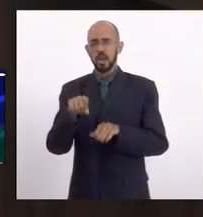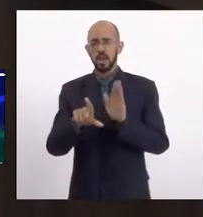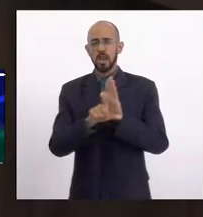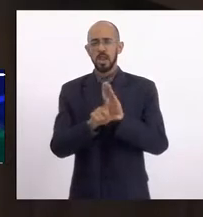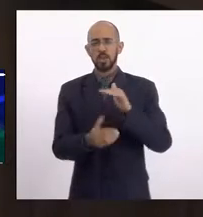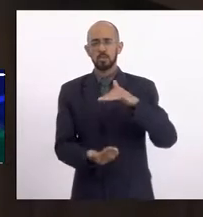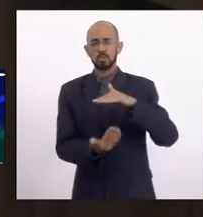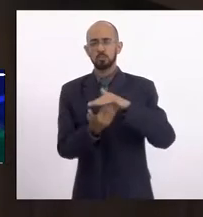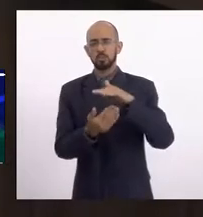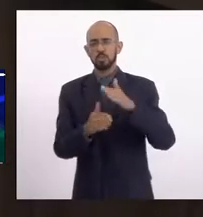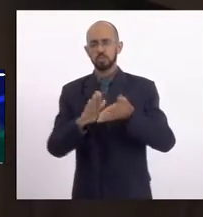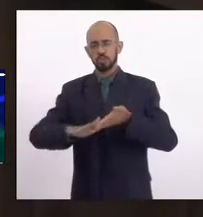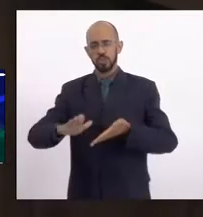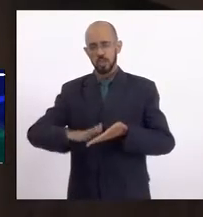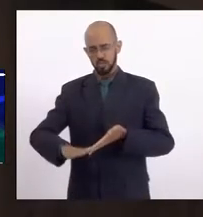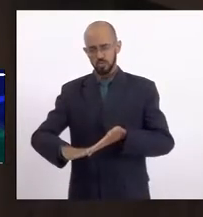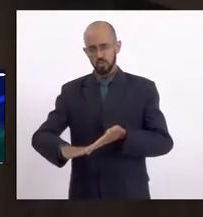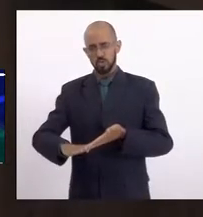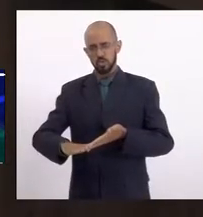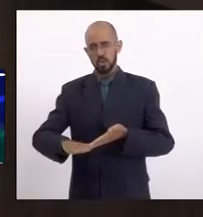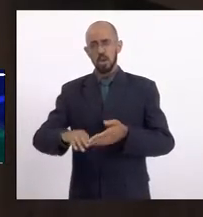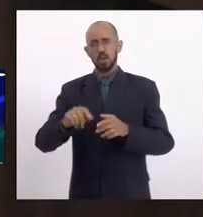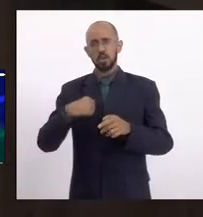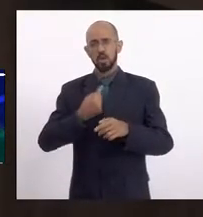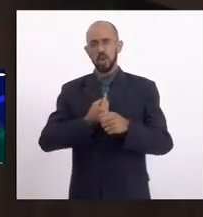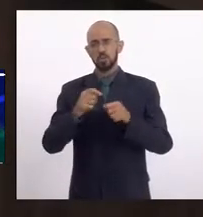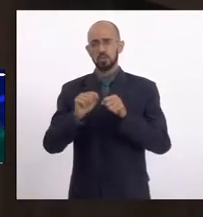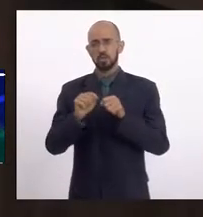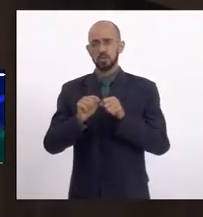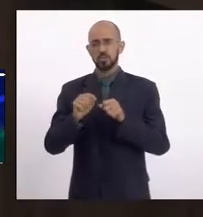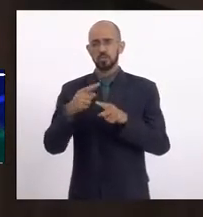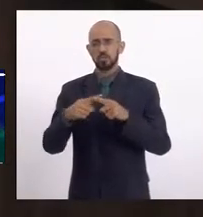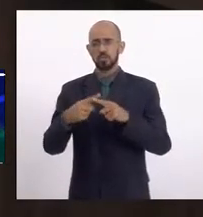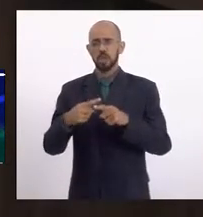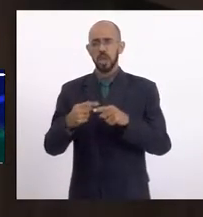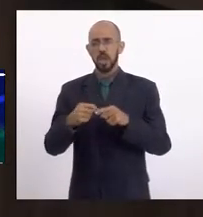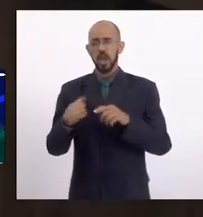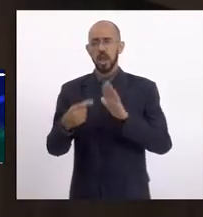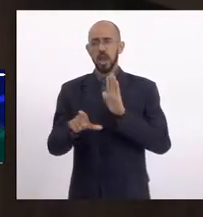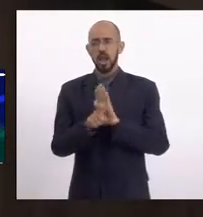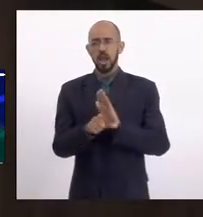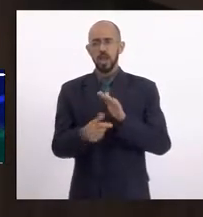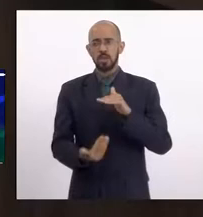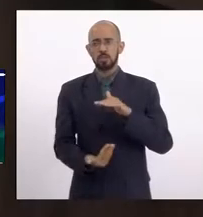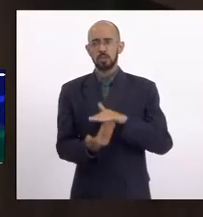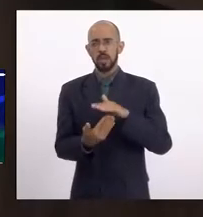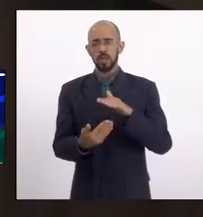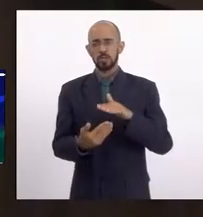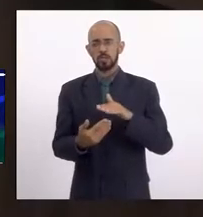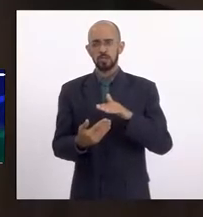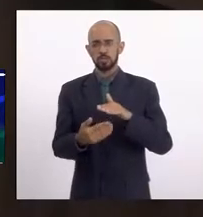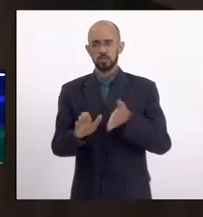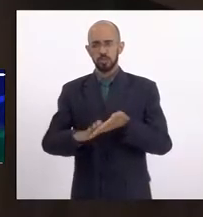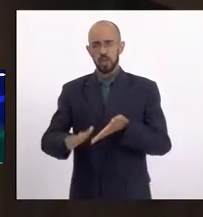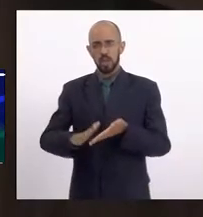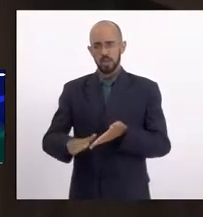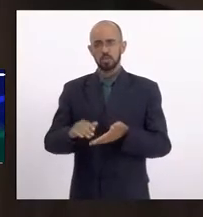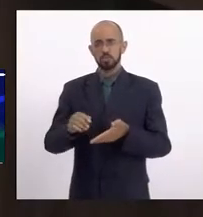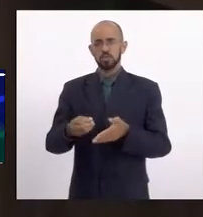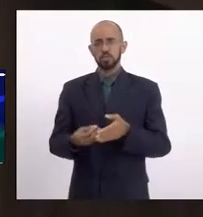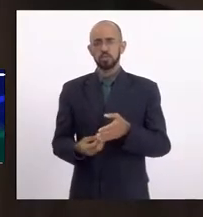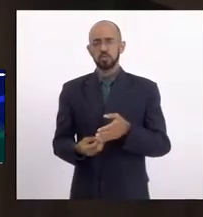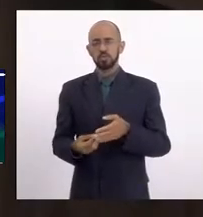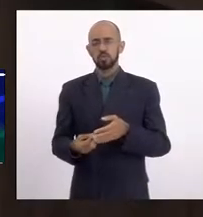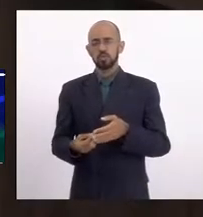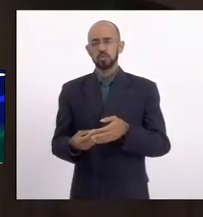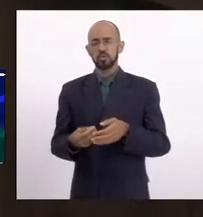e porque o fizemos porque a nossa Leite ela de gastos teve problema e lá no